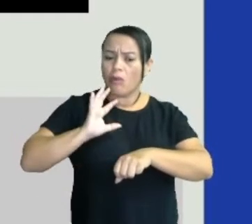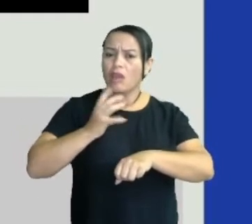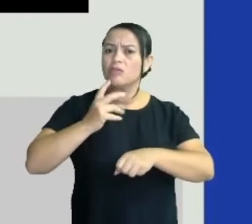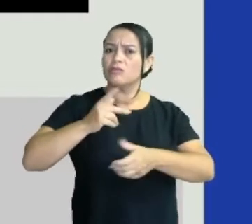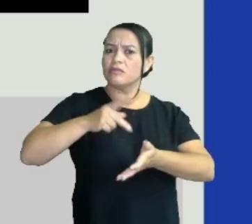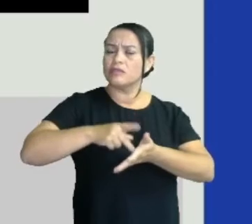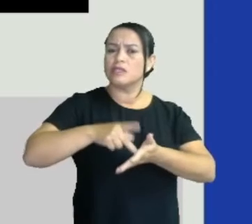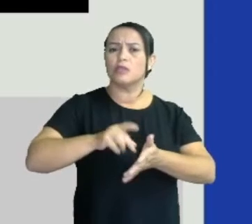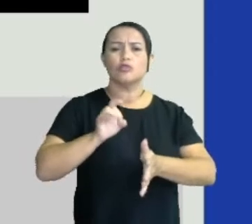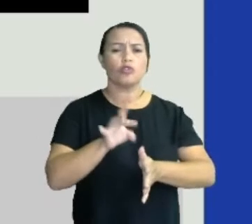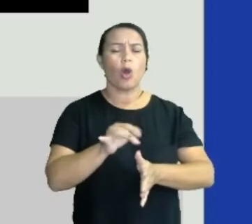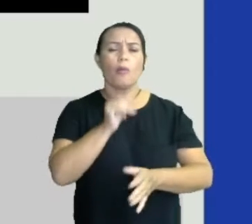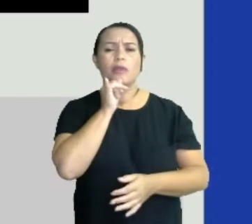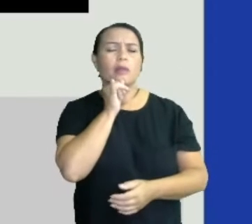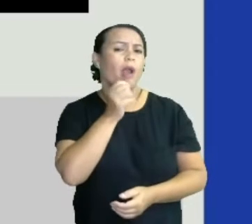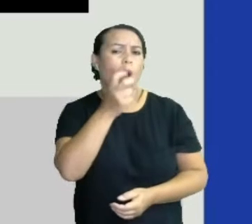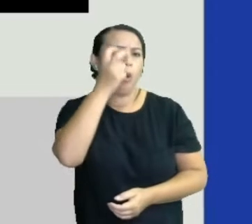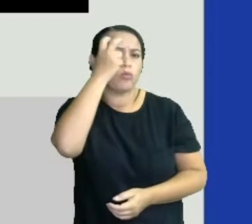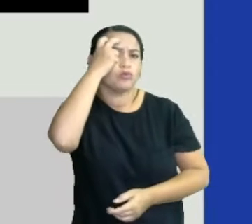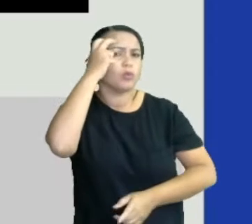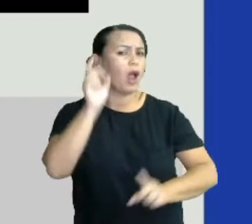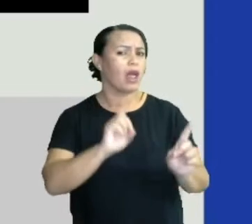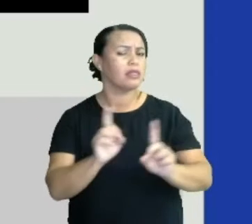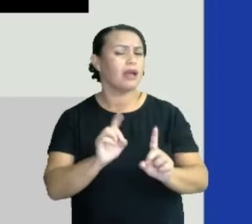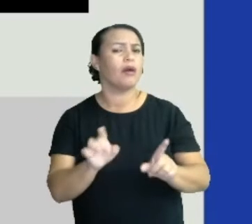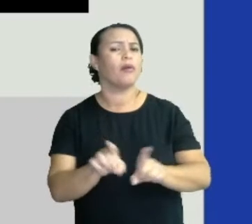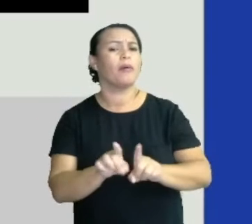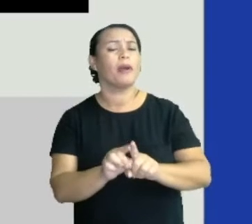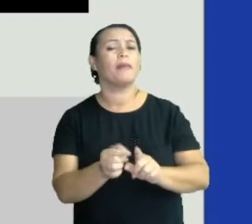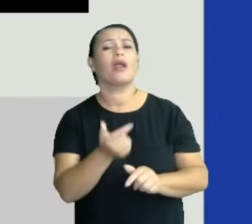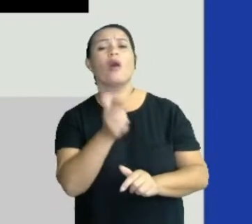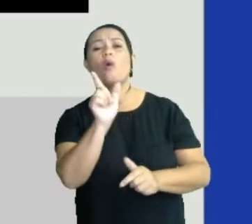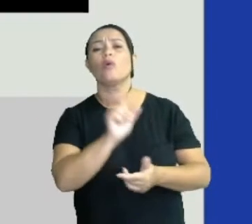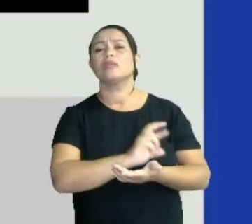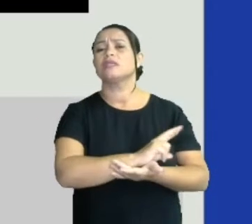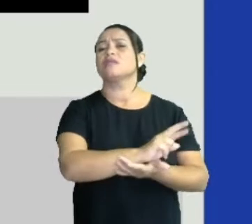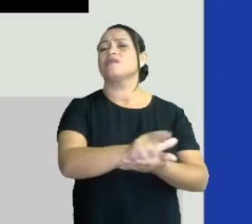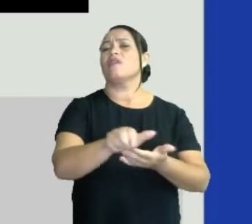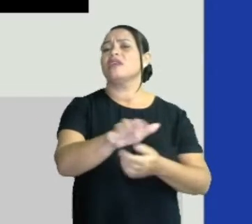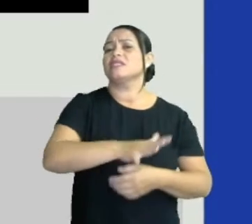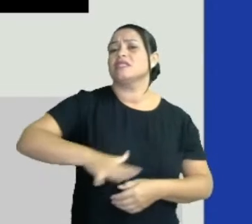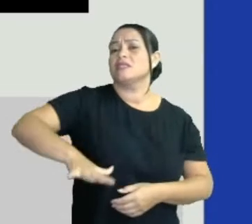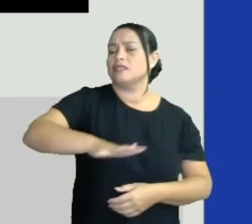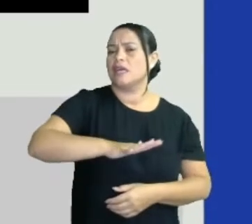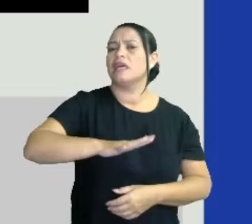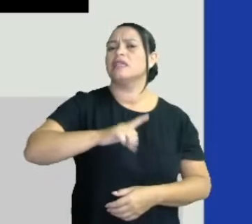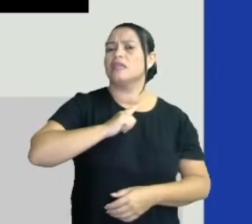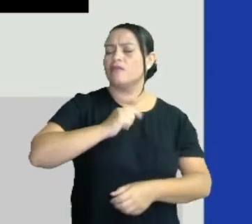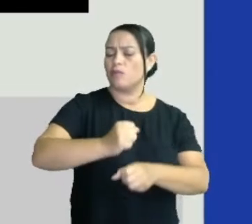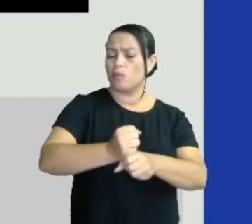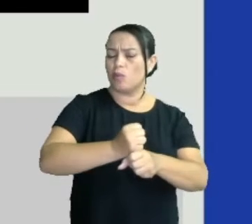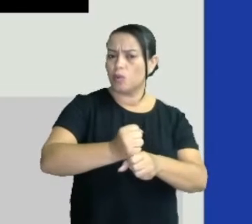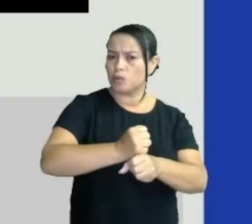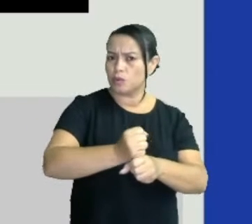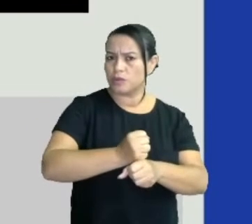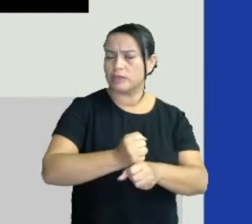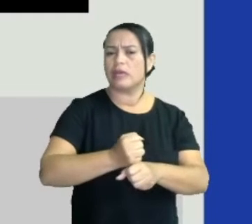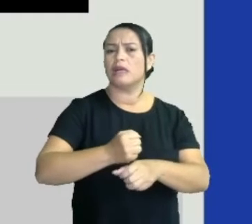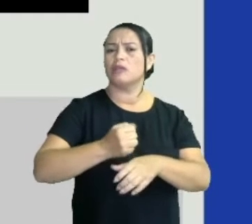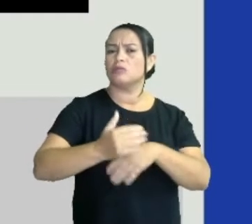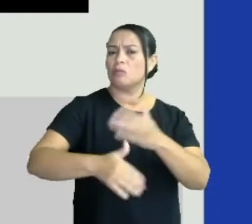não apenas para a cultura, mas também em outras áreas. Durante muito tempo não foi